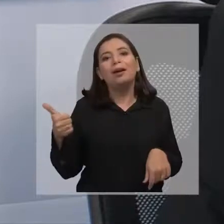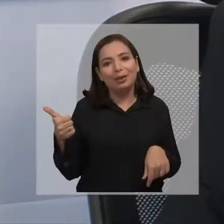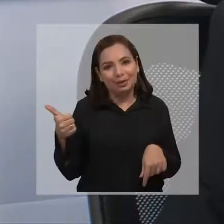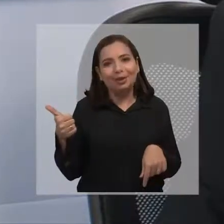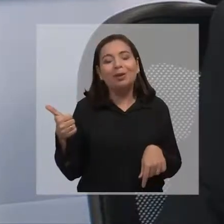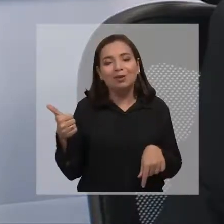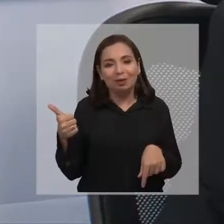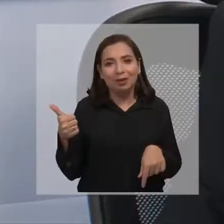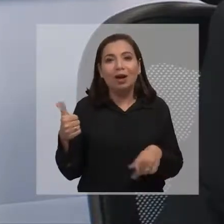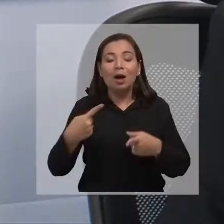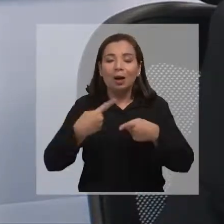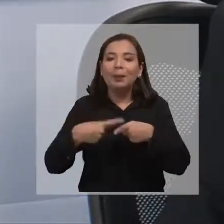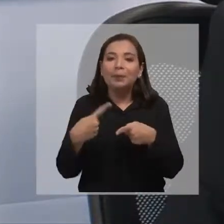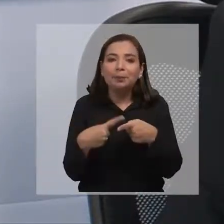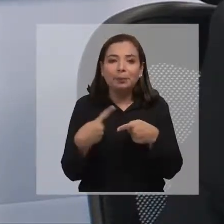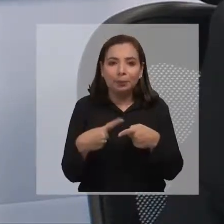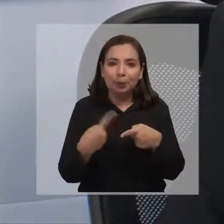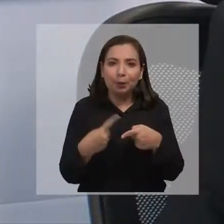acabam